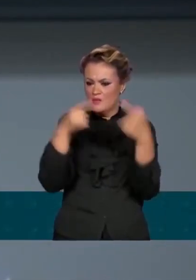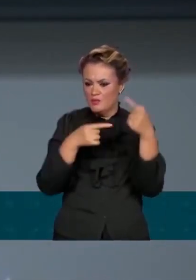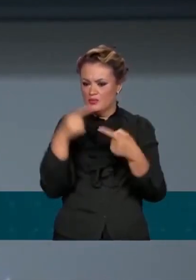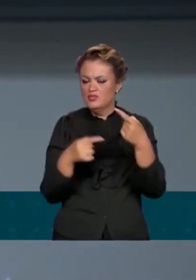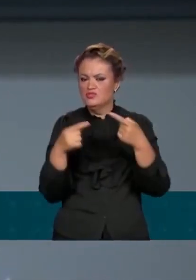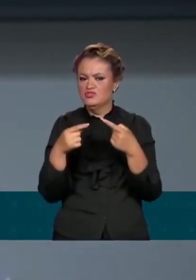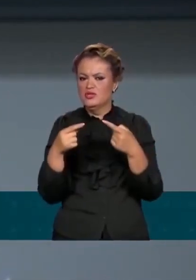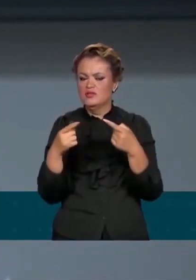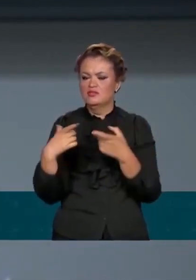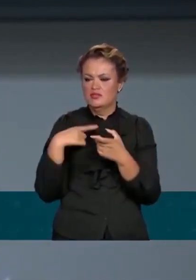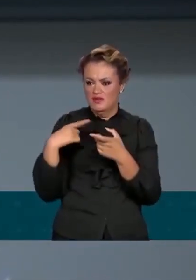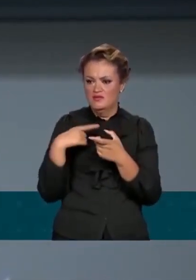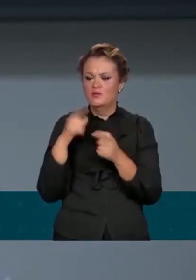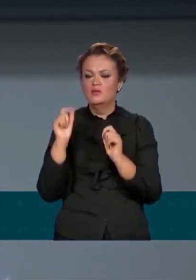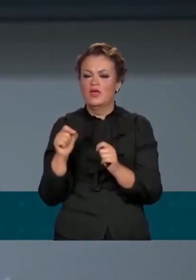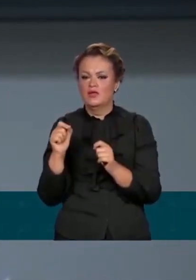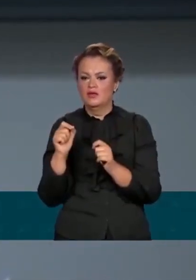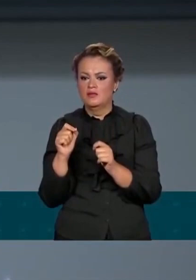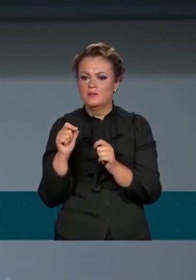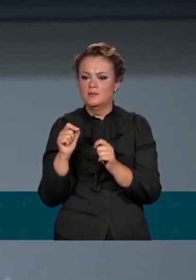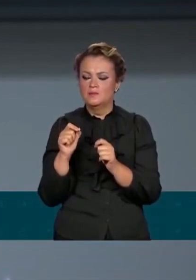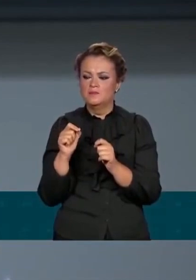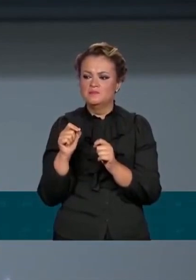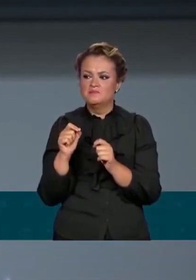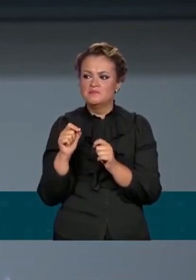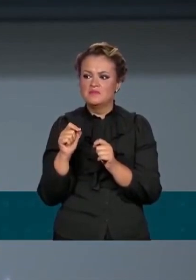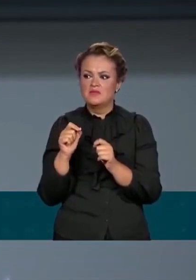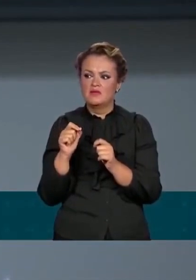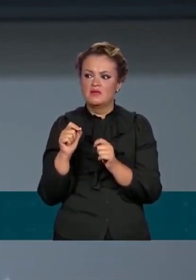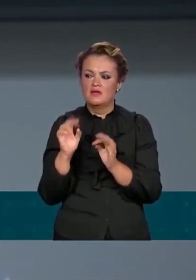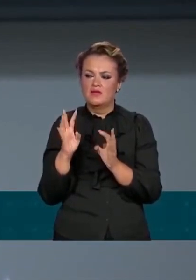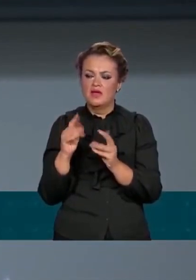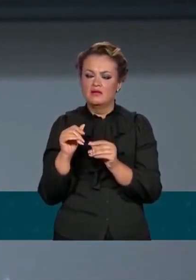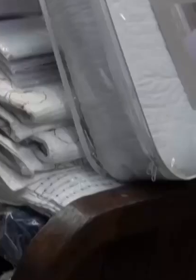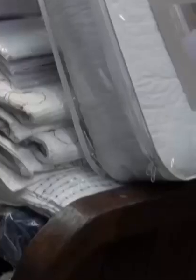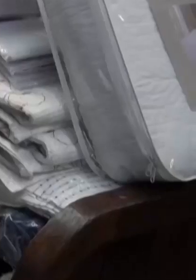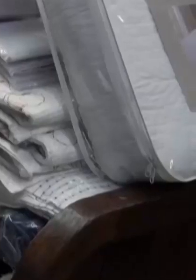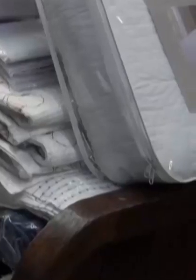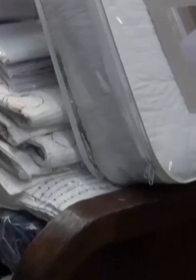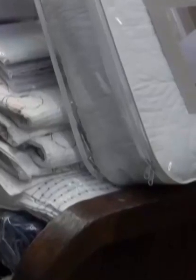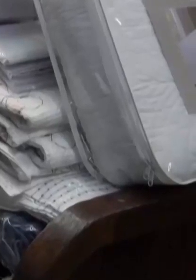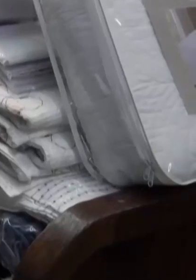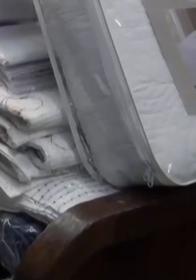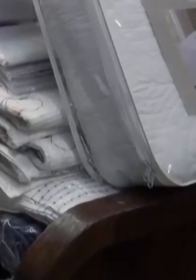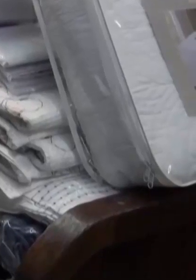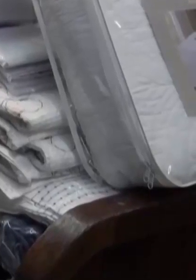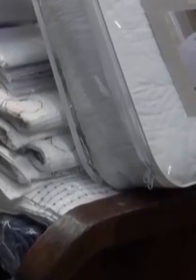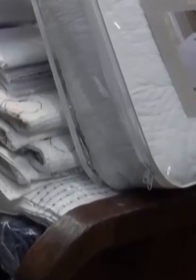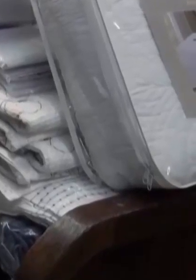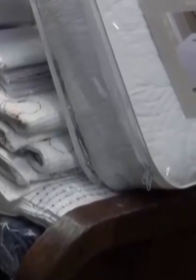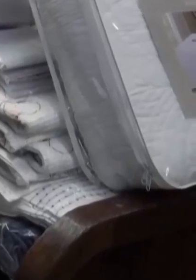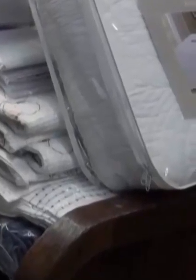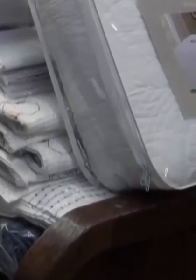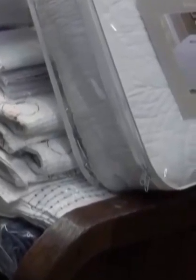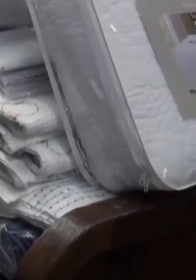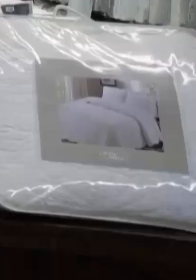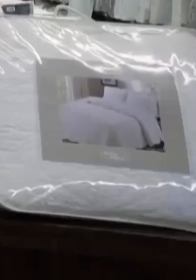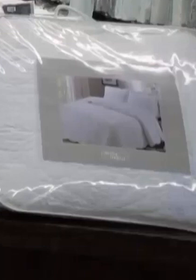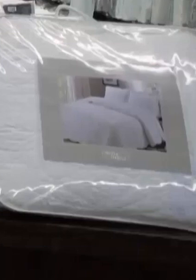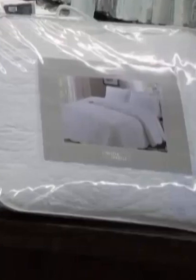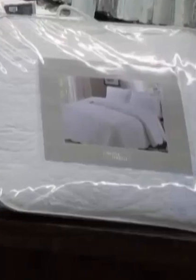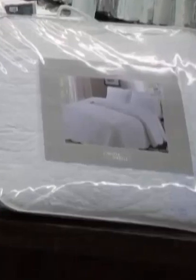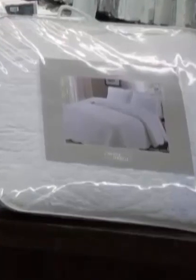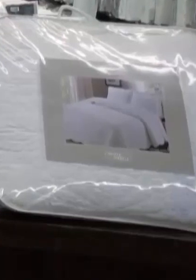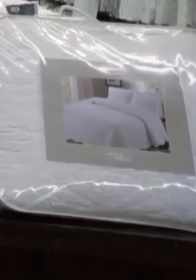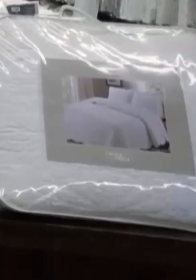limite de 70% do crescimento das receitas primárias. Caso o resultado primário fique abaixo da banda de tolerância da